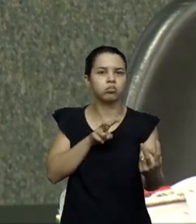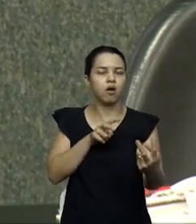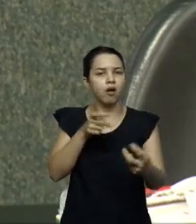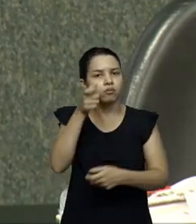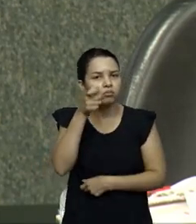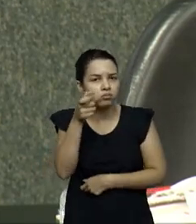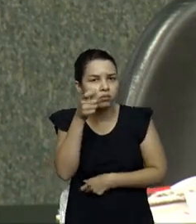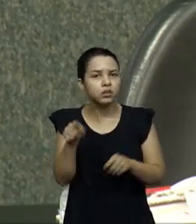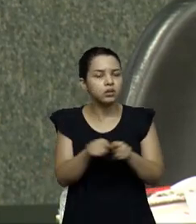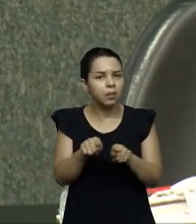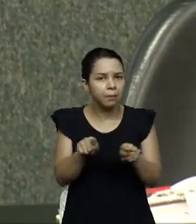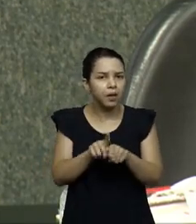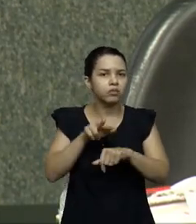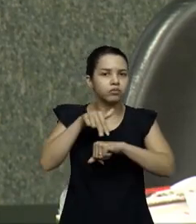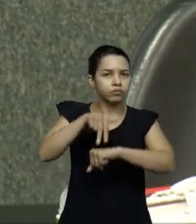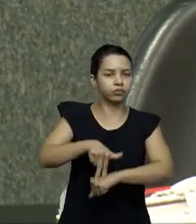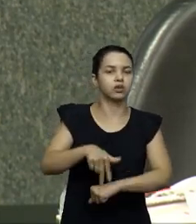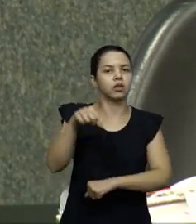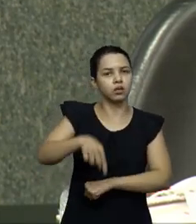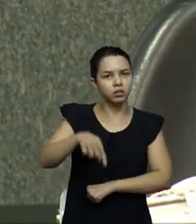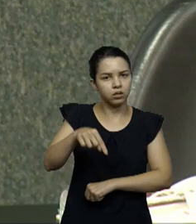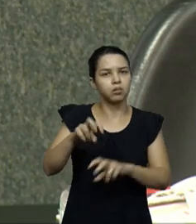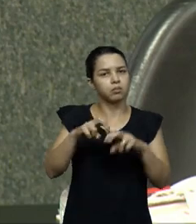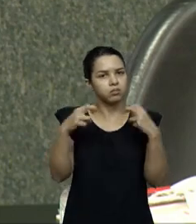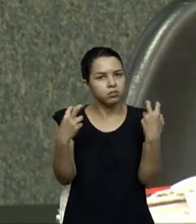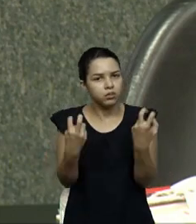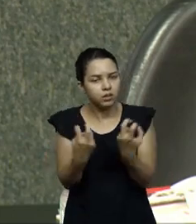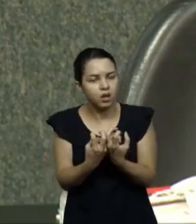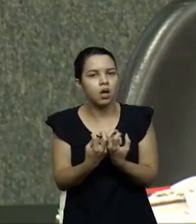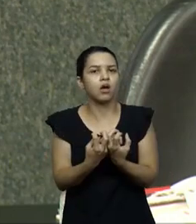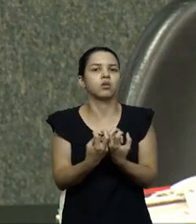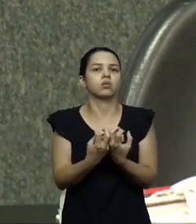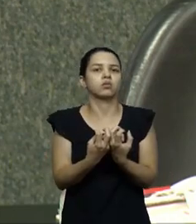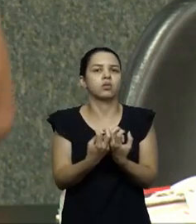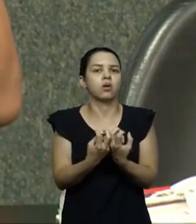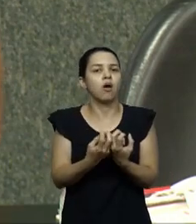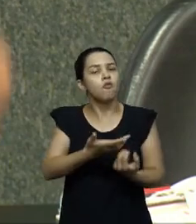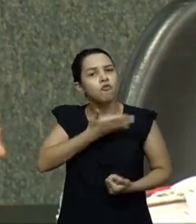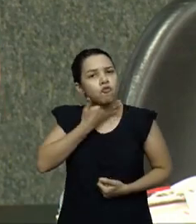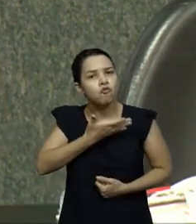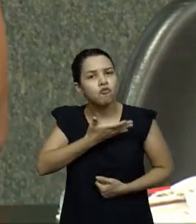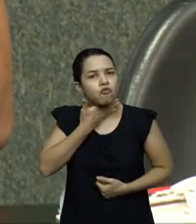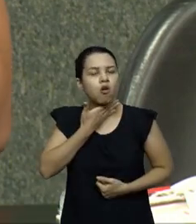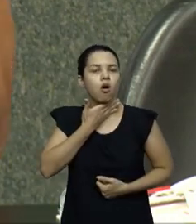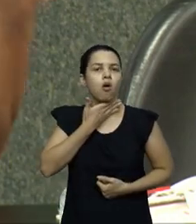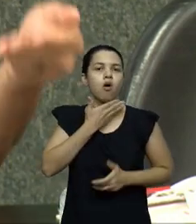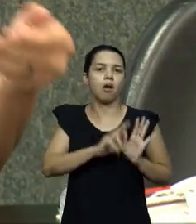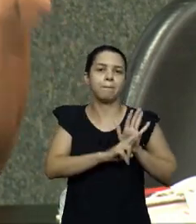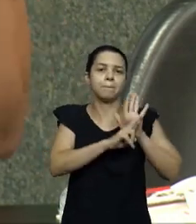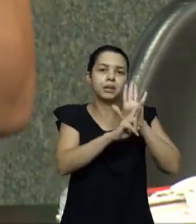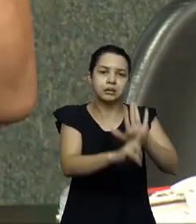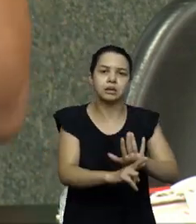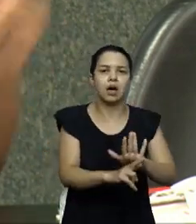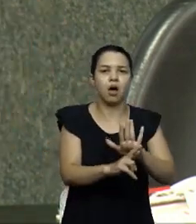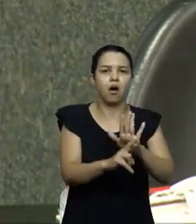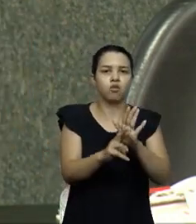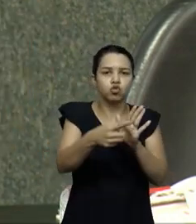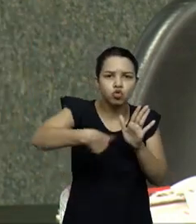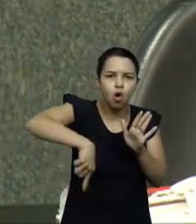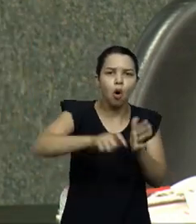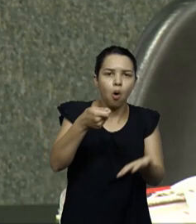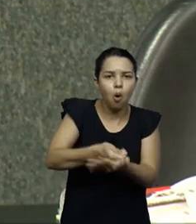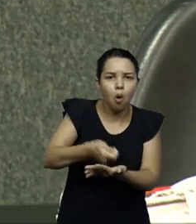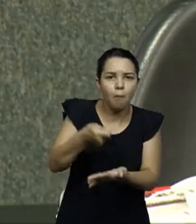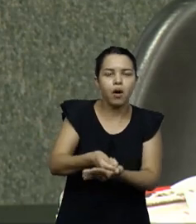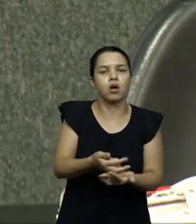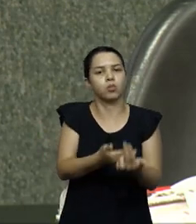aqui presente nesse nessa plenário nessa audiência pública ser voz para que nós possamos fazer e cobrar